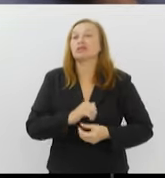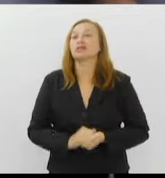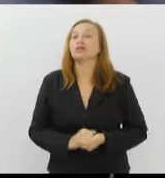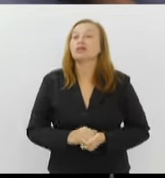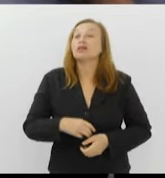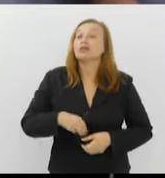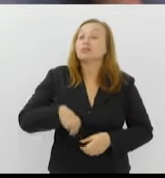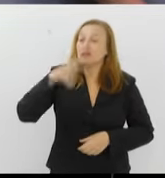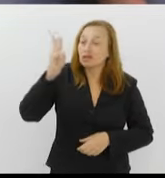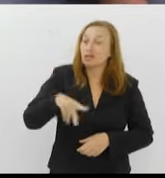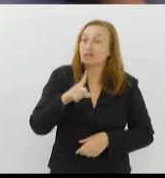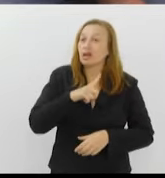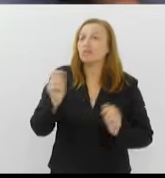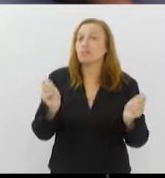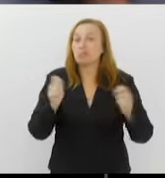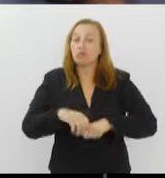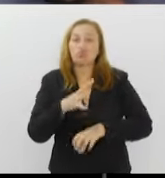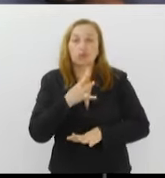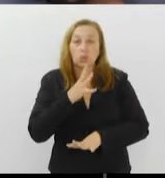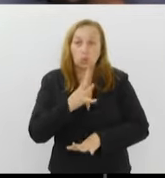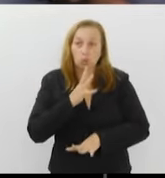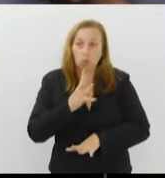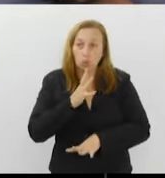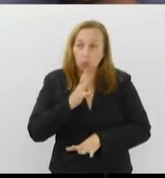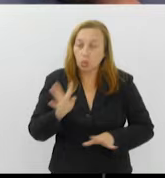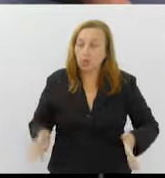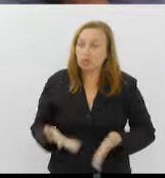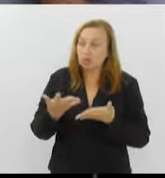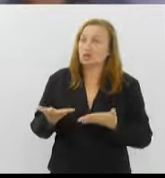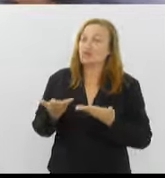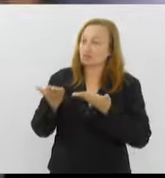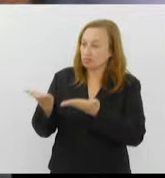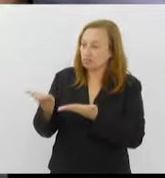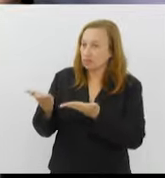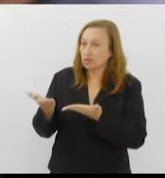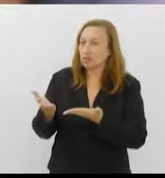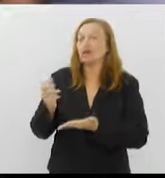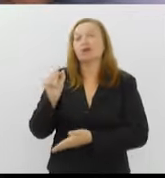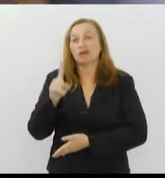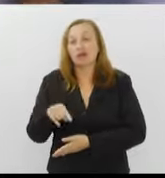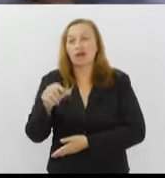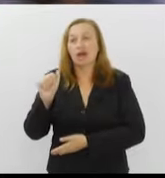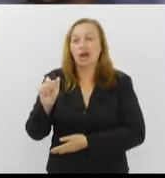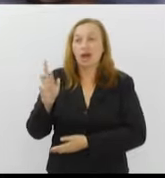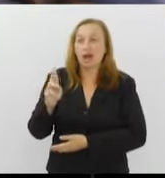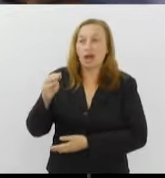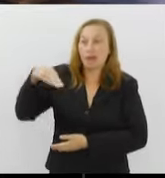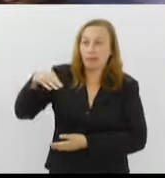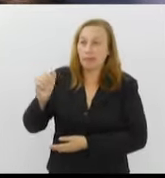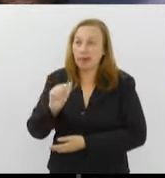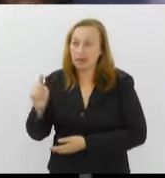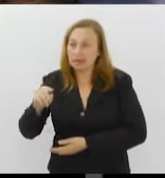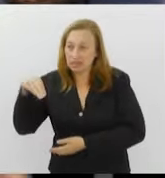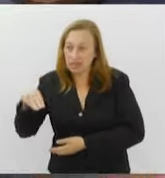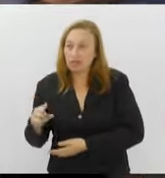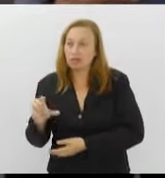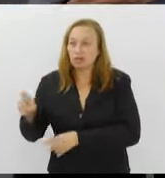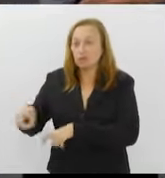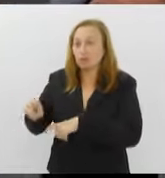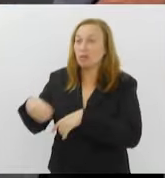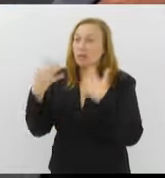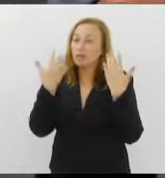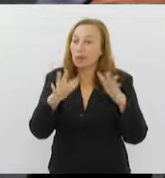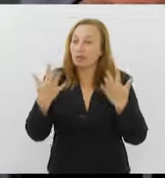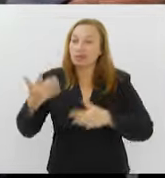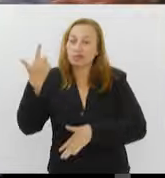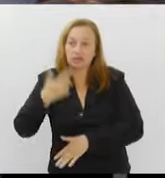essa possibilidade de conhecer uma iniciativa como essa, que é o Armazém do Campo. Então, por isso, eu parabenizo também